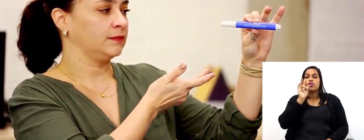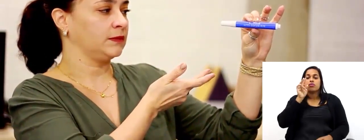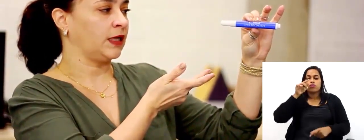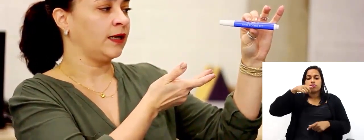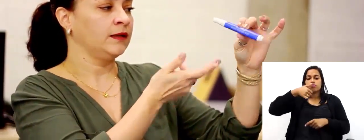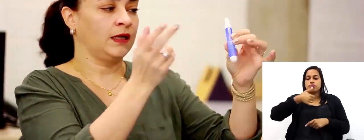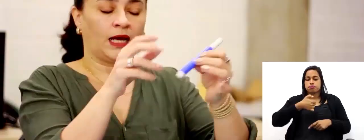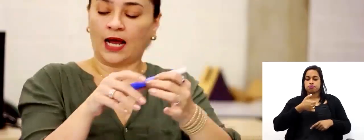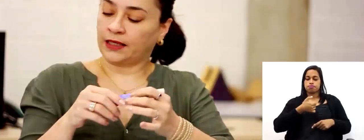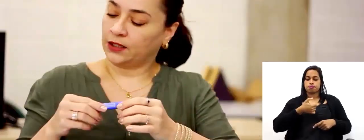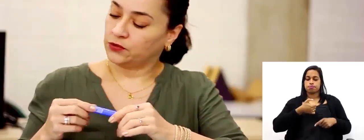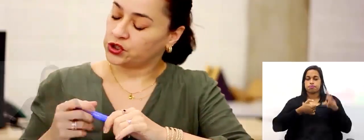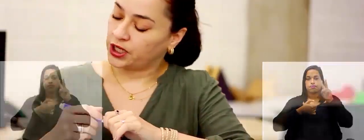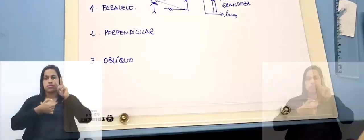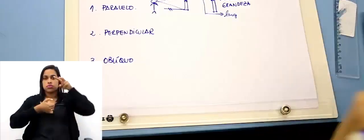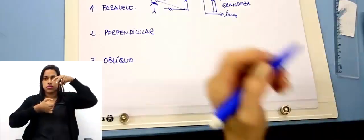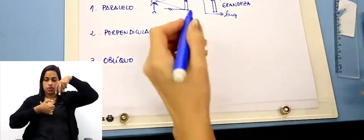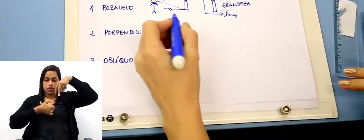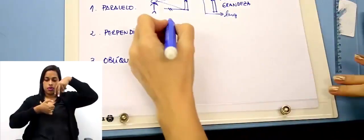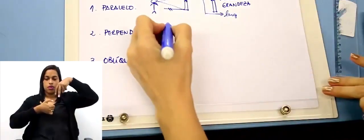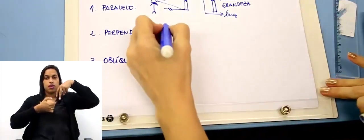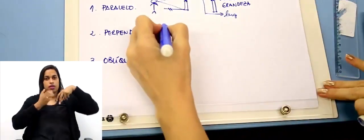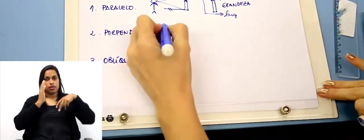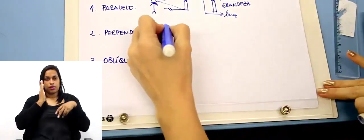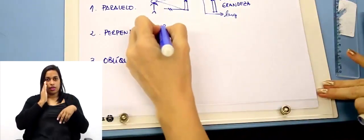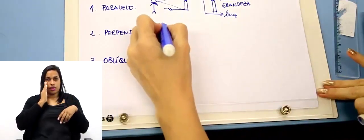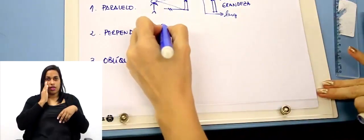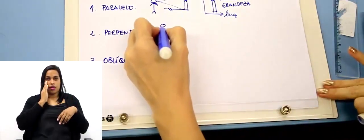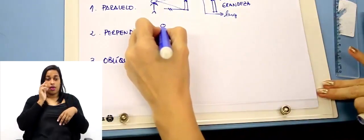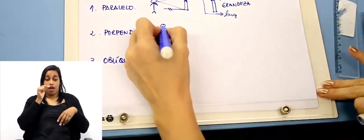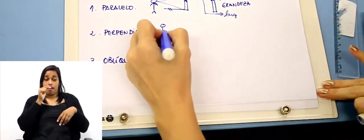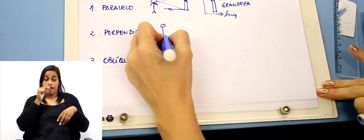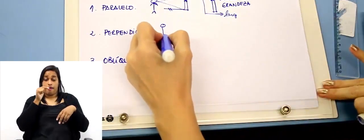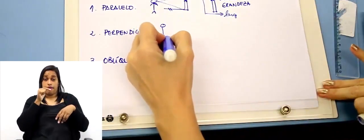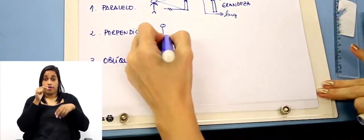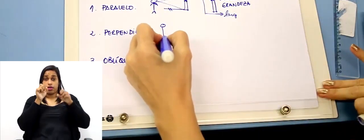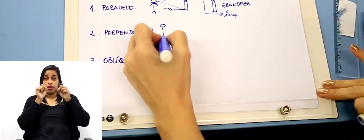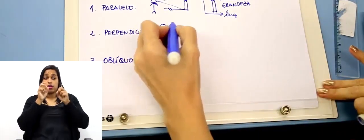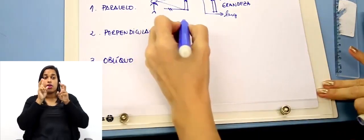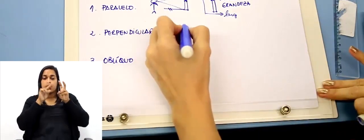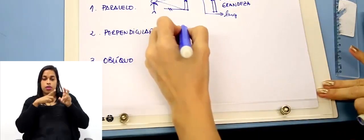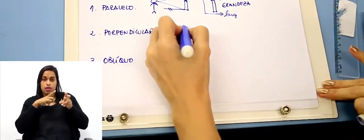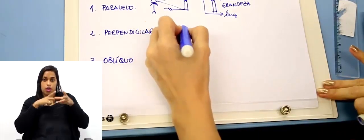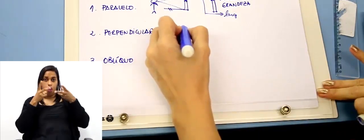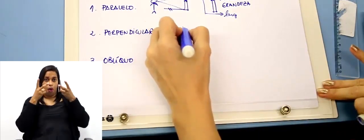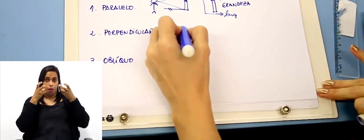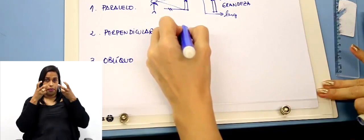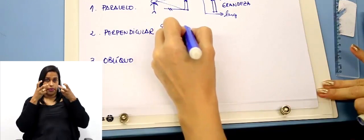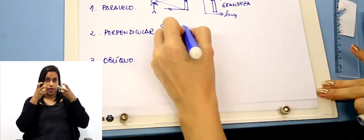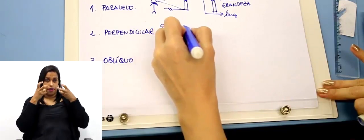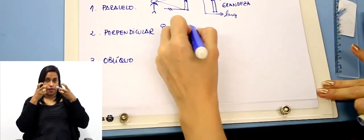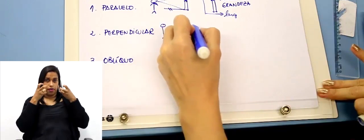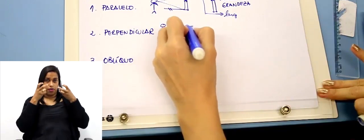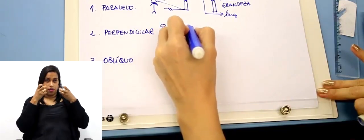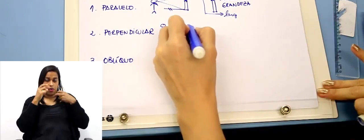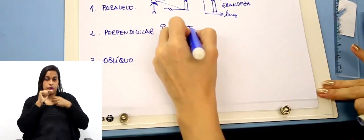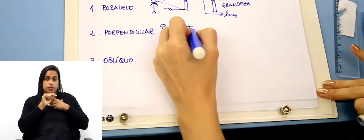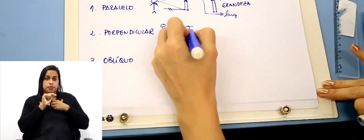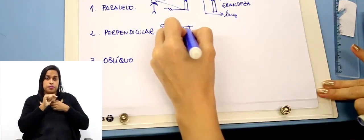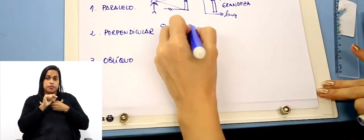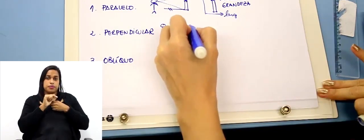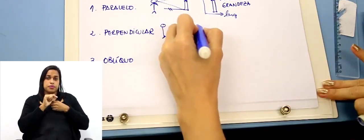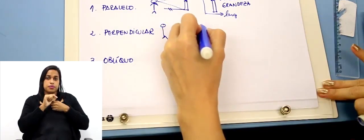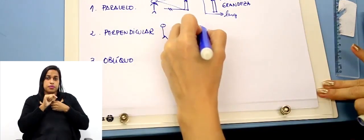caneta, tá? Aqui no esquema, fica da seguinte forma, eu tenho o meu observador e estou